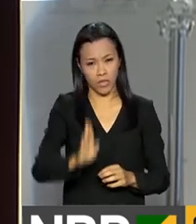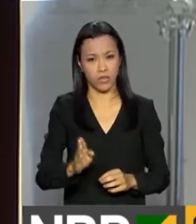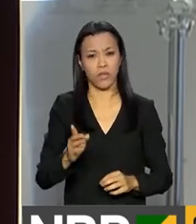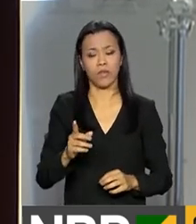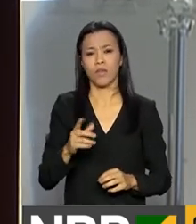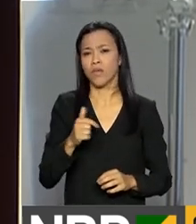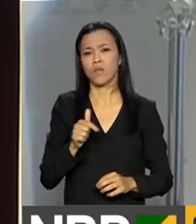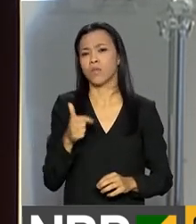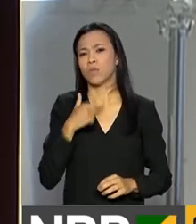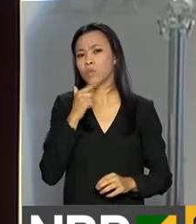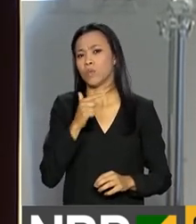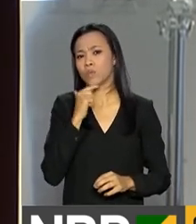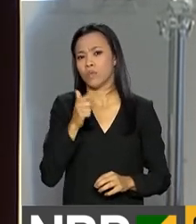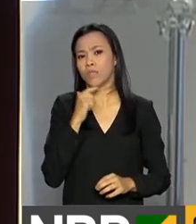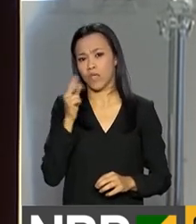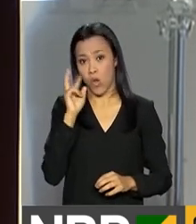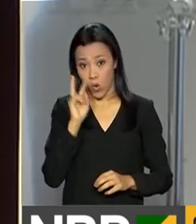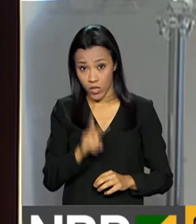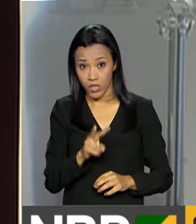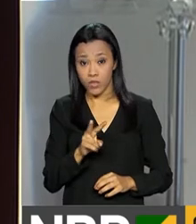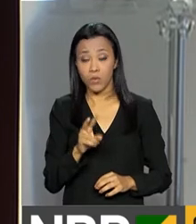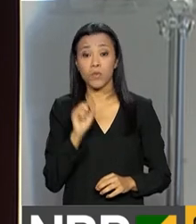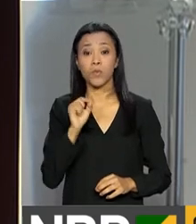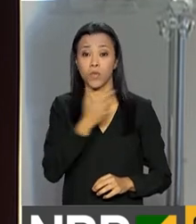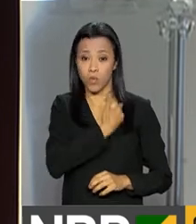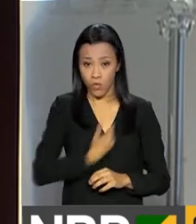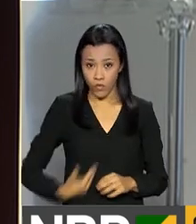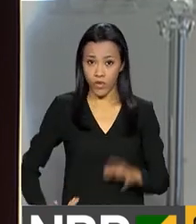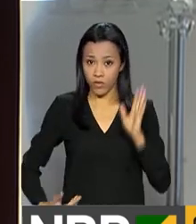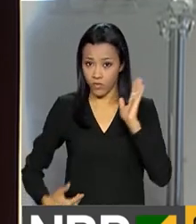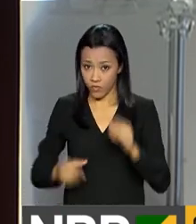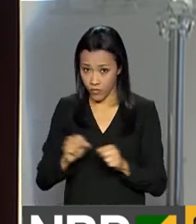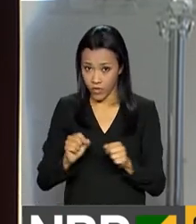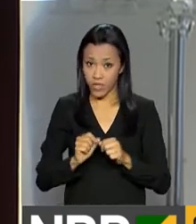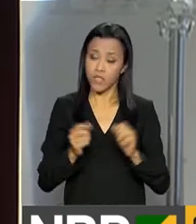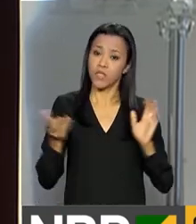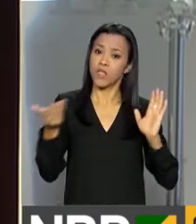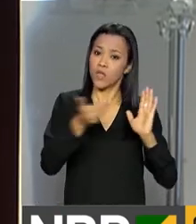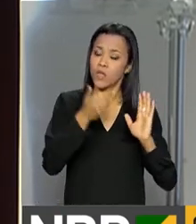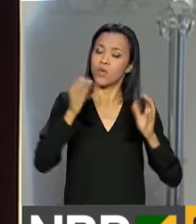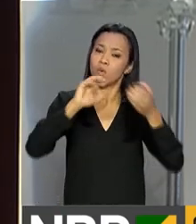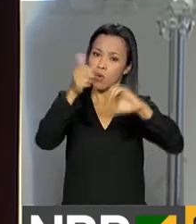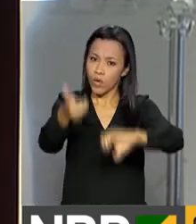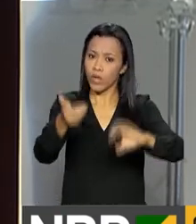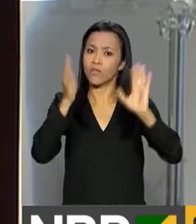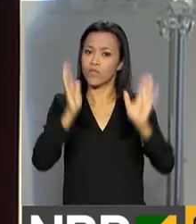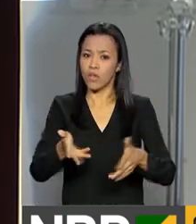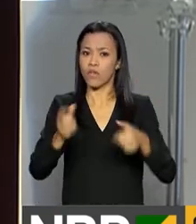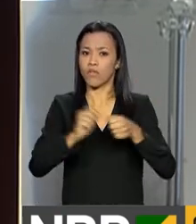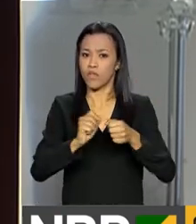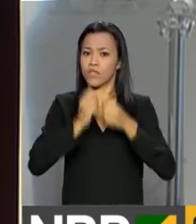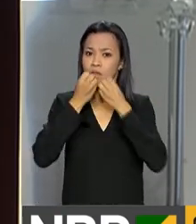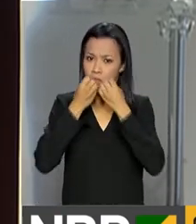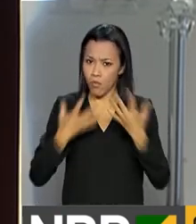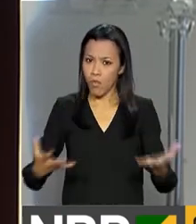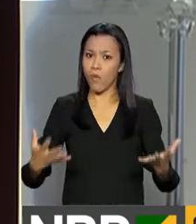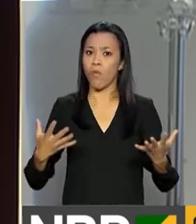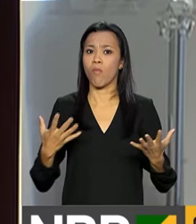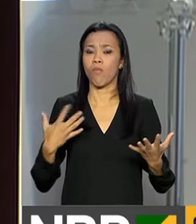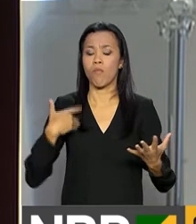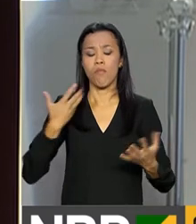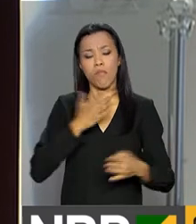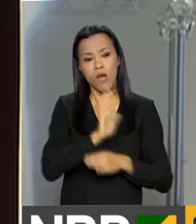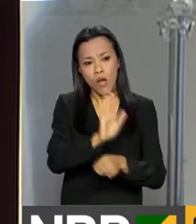dúvida que, olhando os indicadores, o que o governo fez e o que o Congresso fez em conjunto, já dá bons sinais